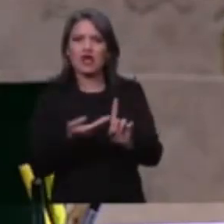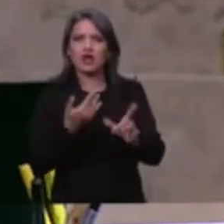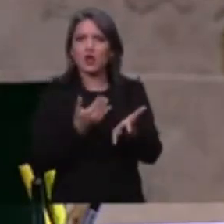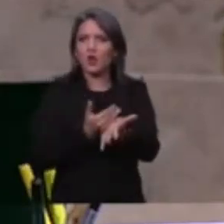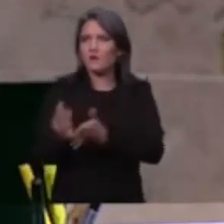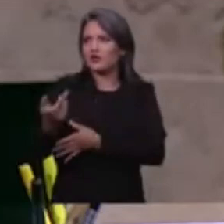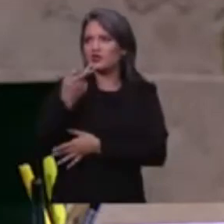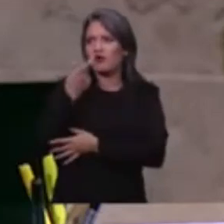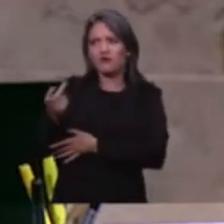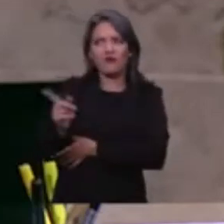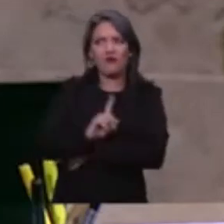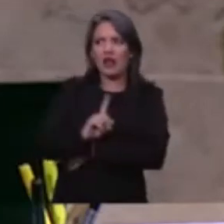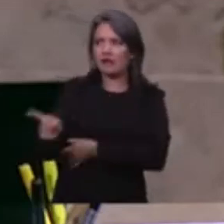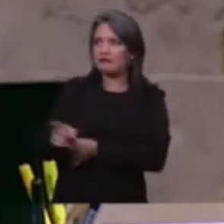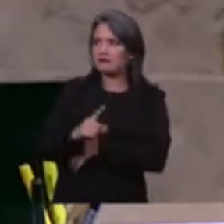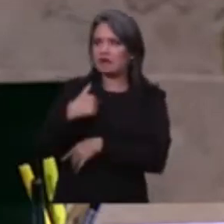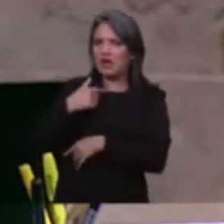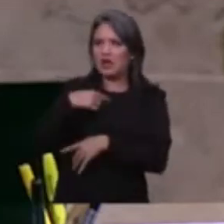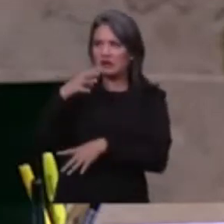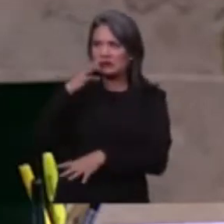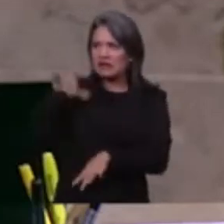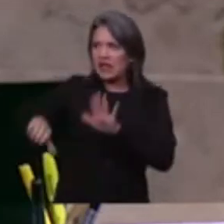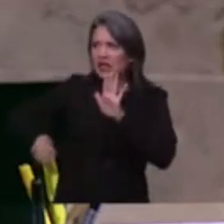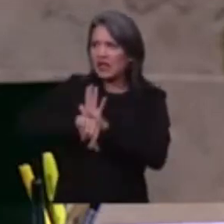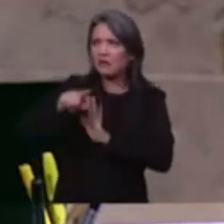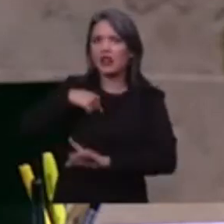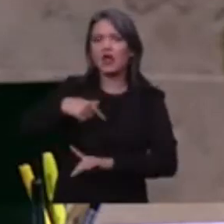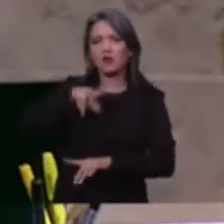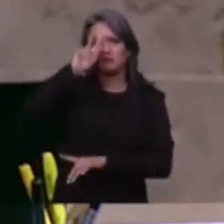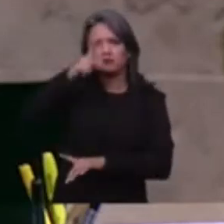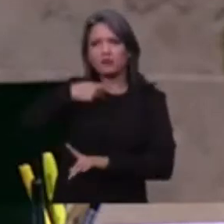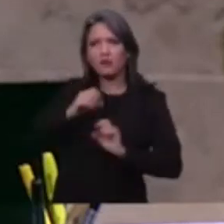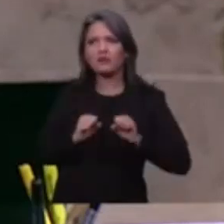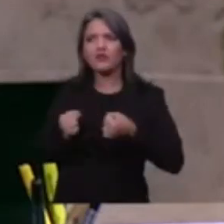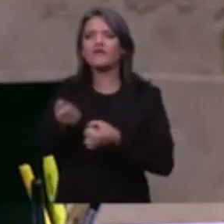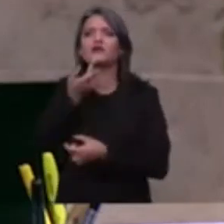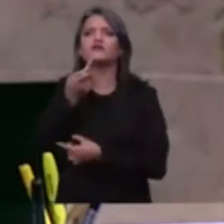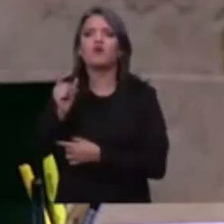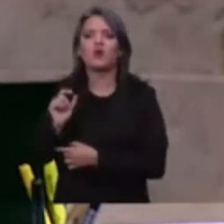criminal. No exercício de sua autodefesa, sustentou A.